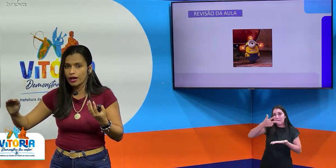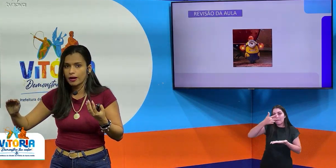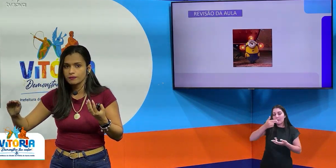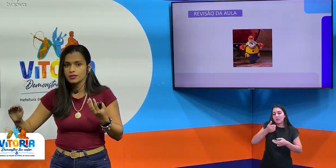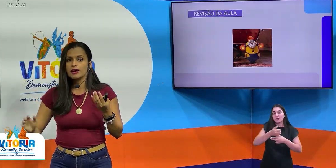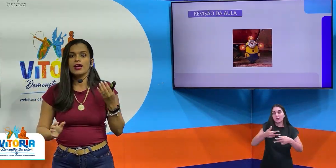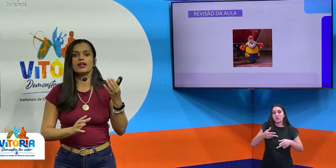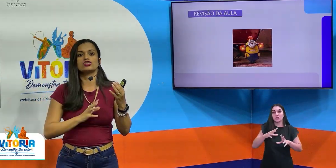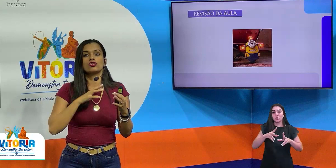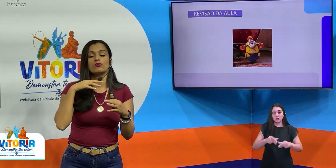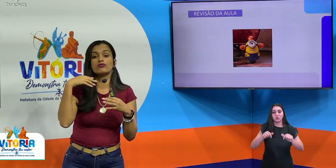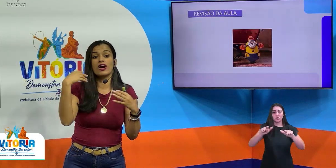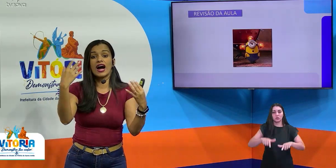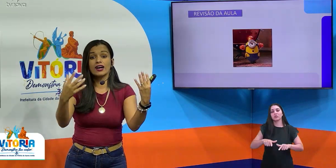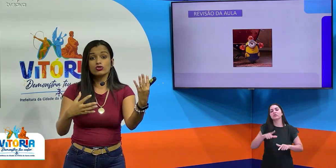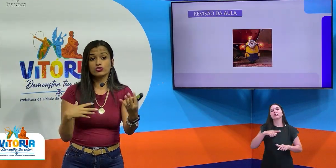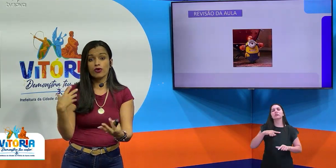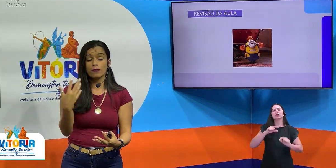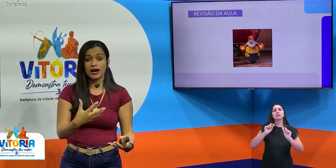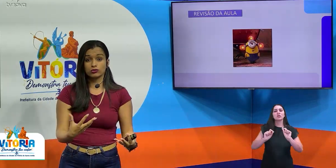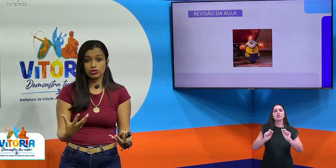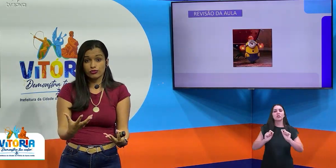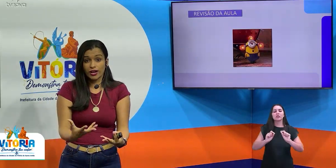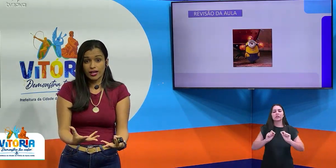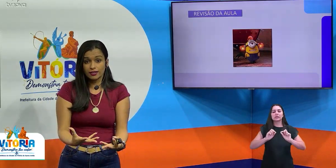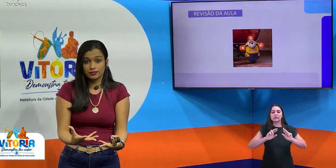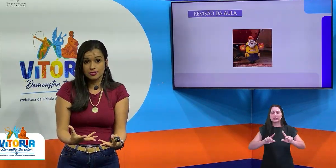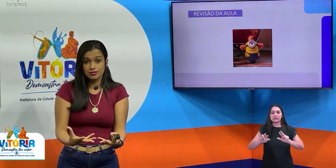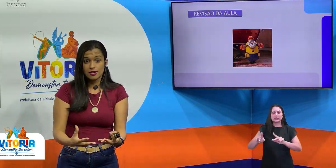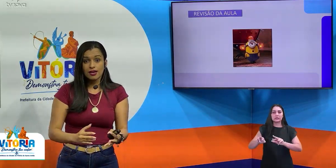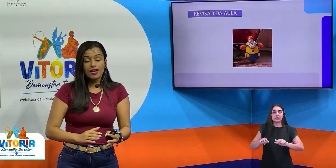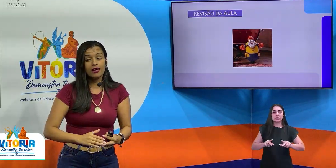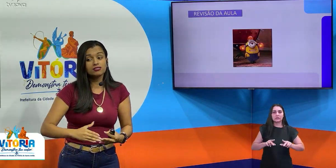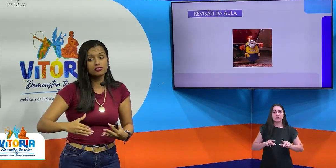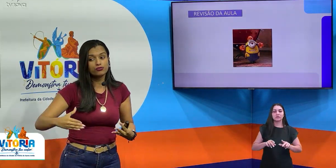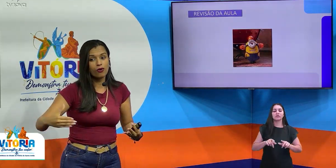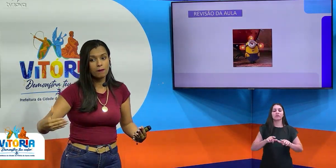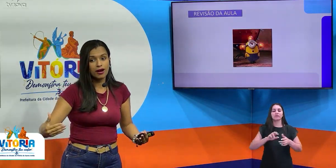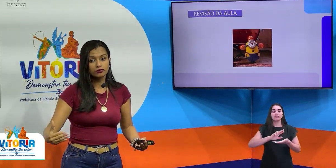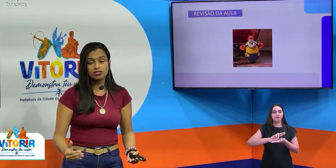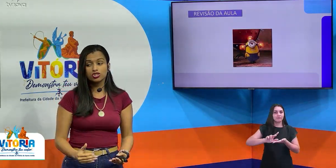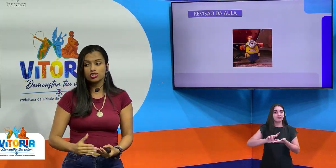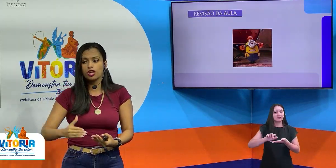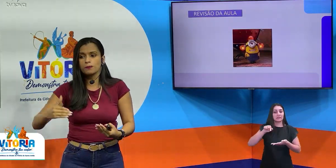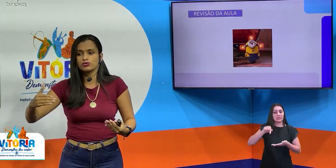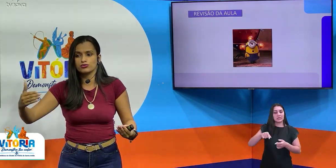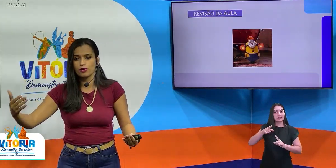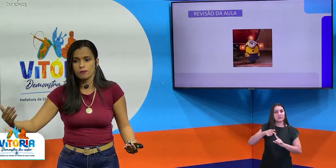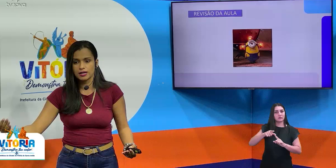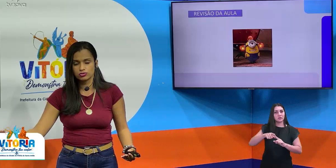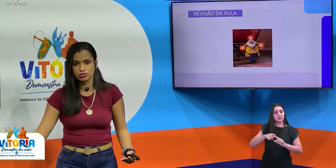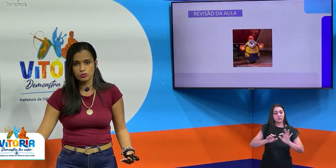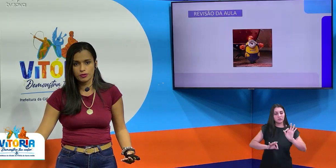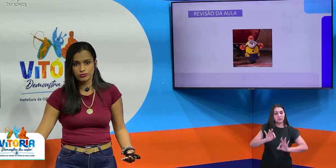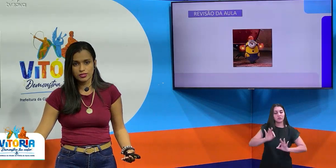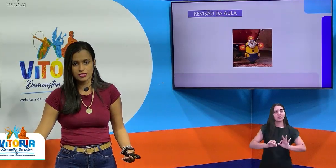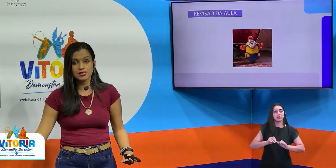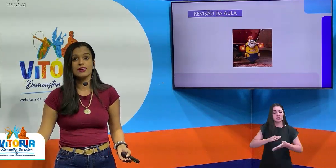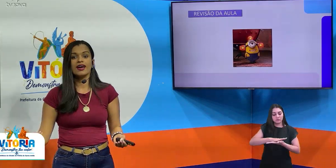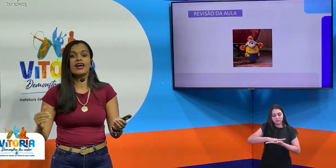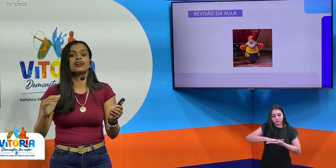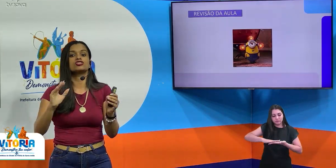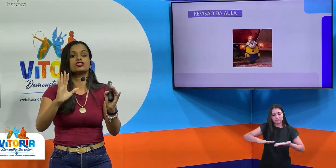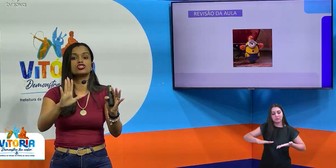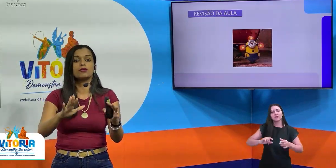todo lugar. Elas tomam vários formatos diferentes. Esse formato, esses tipos de formatos de